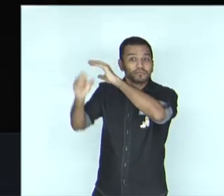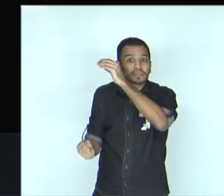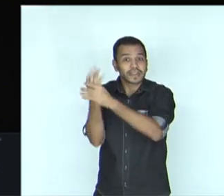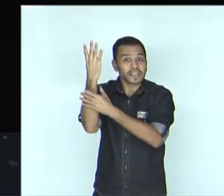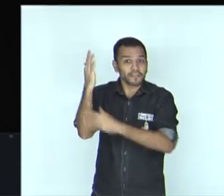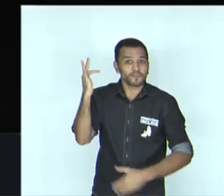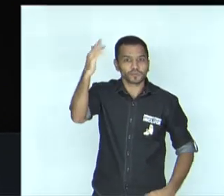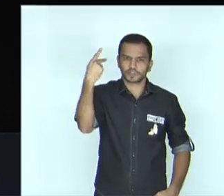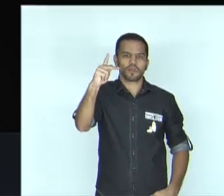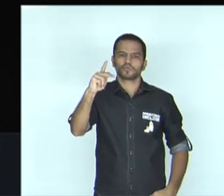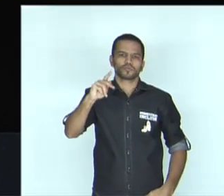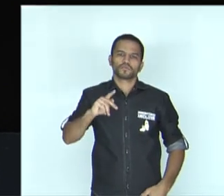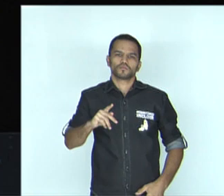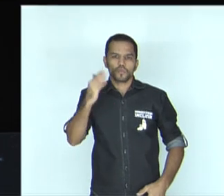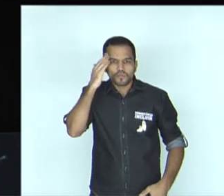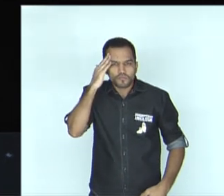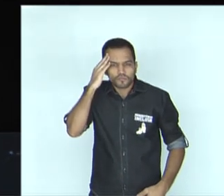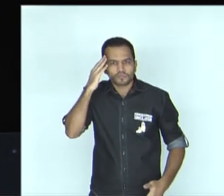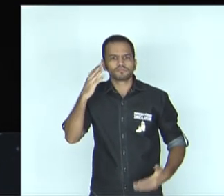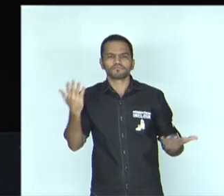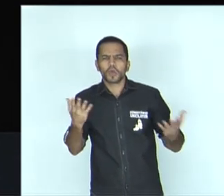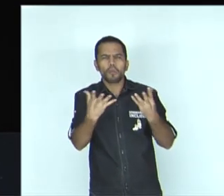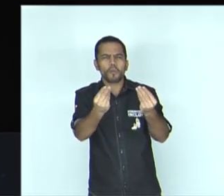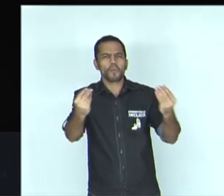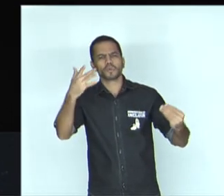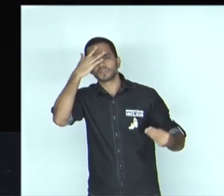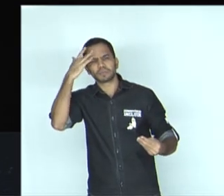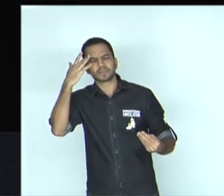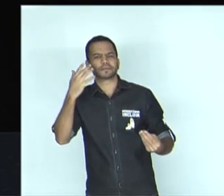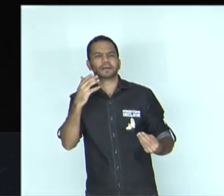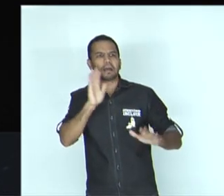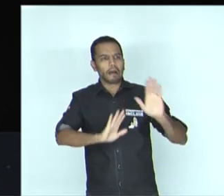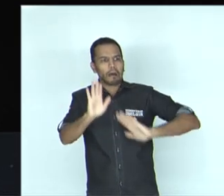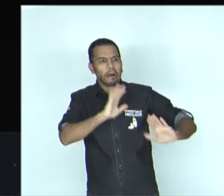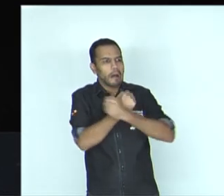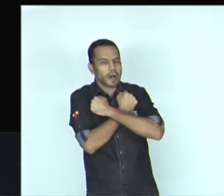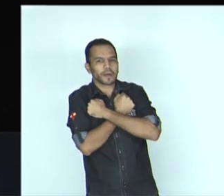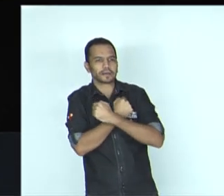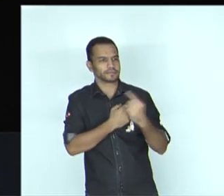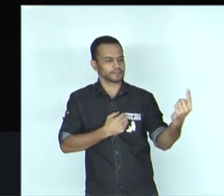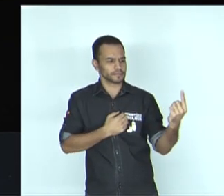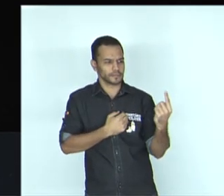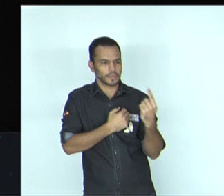estatística. Queridos, quantas pessoas com desconfiança do abraço. Eu voltei de